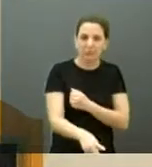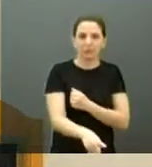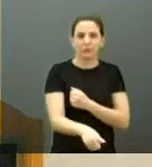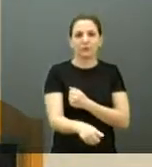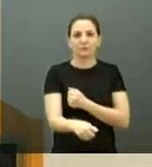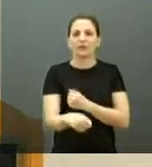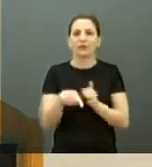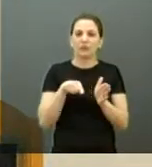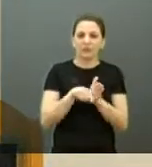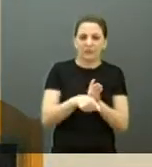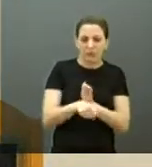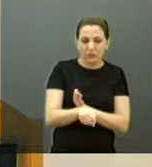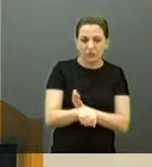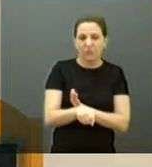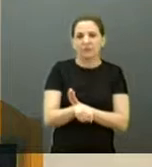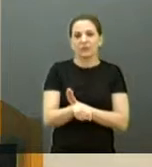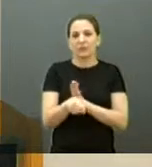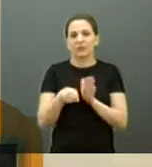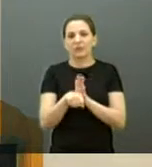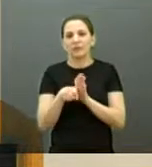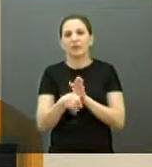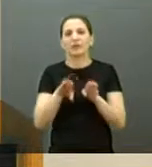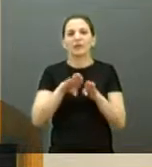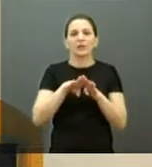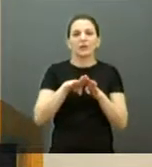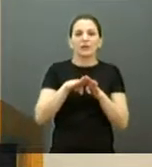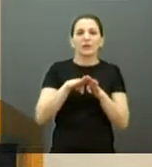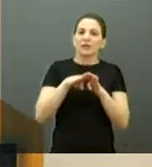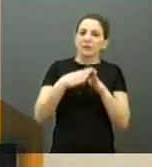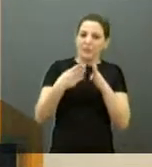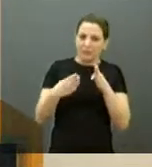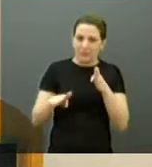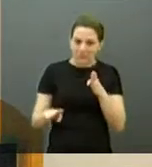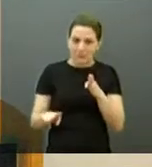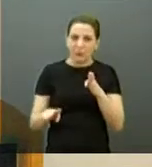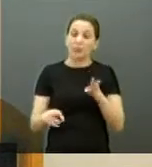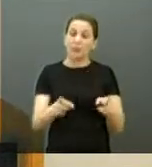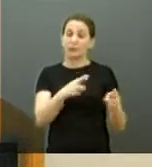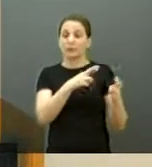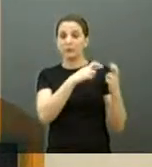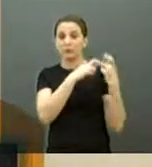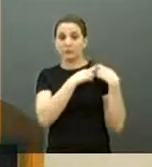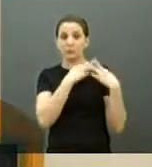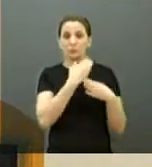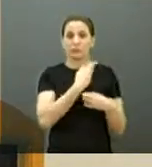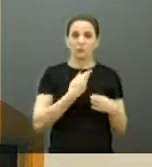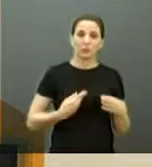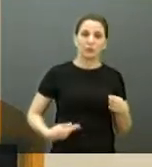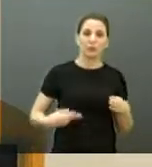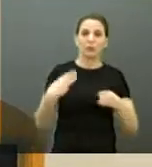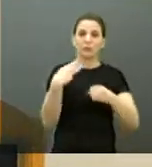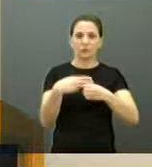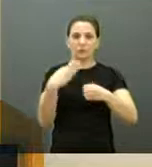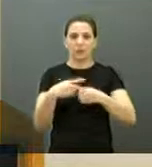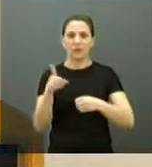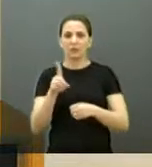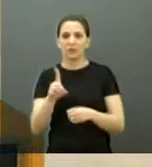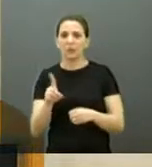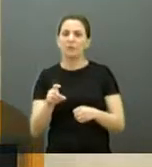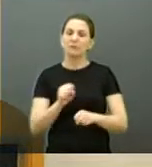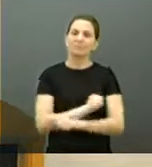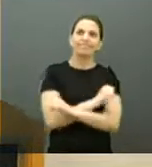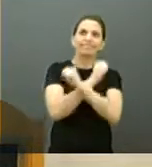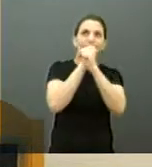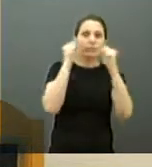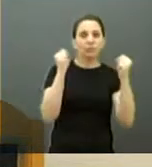essa investigação do ponto de vista do Poder Legislativo sobre responsabilidades do governo municipal. Não é